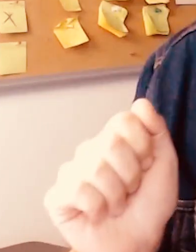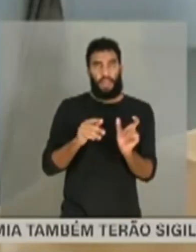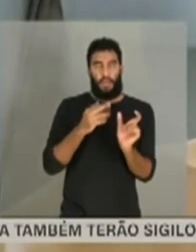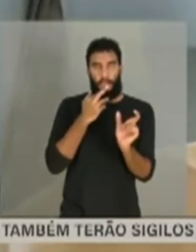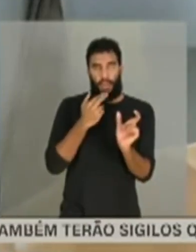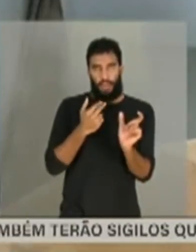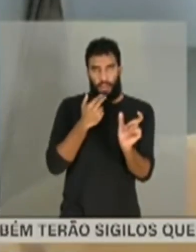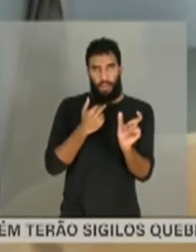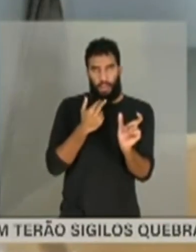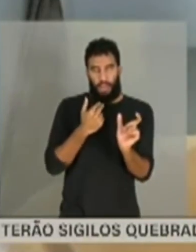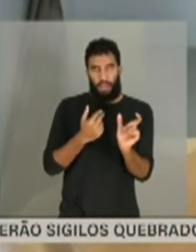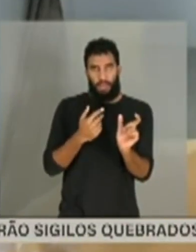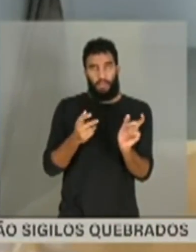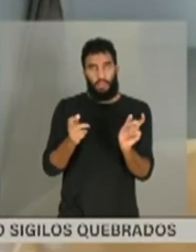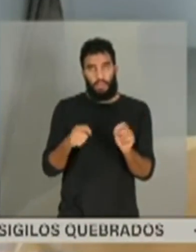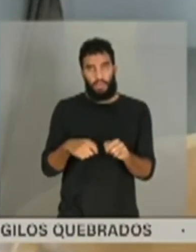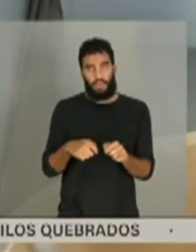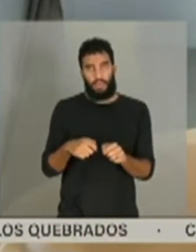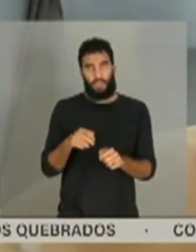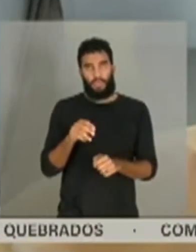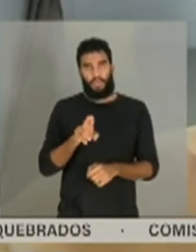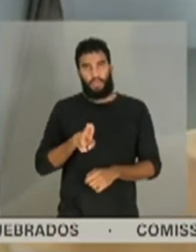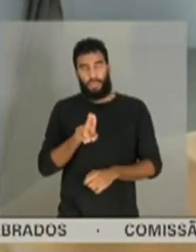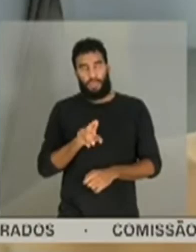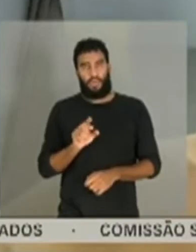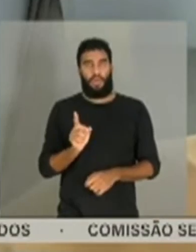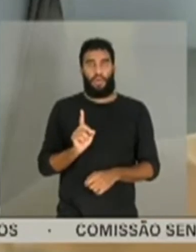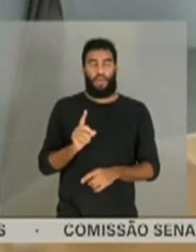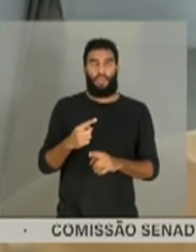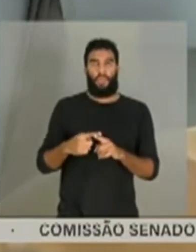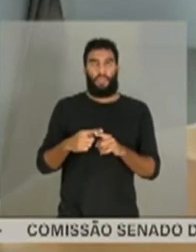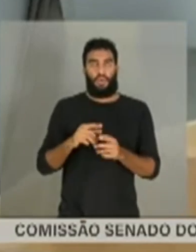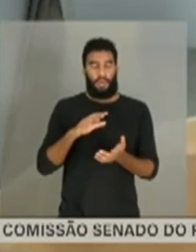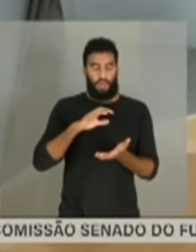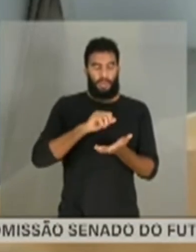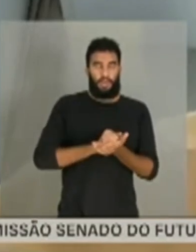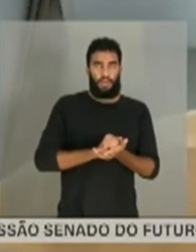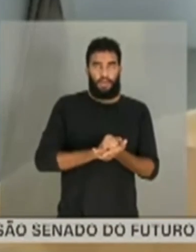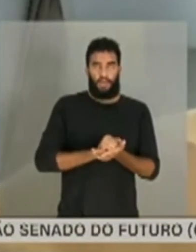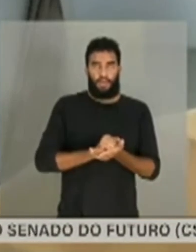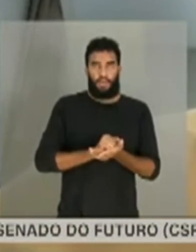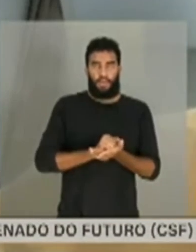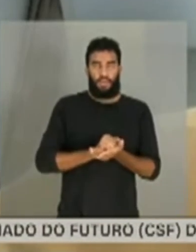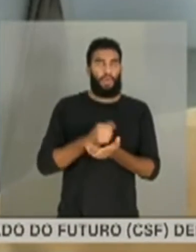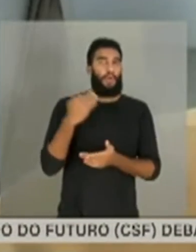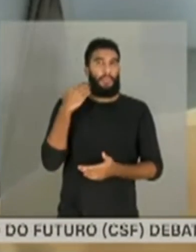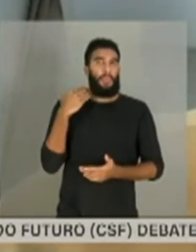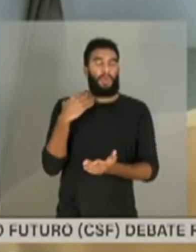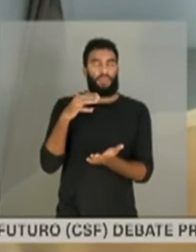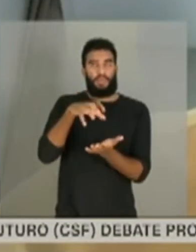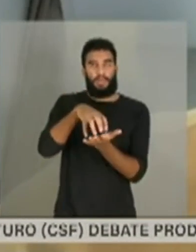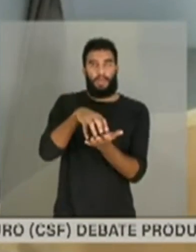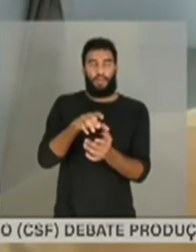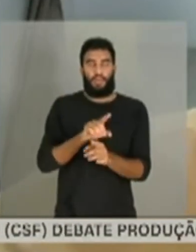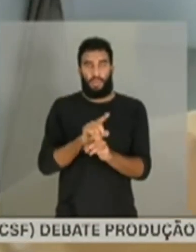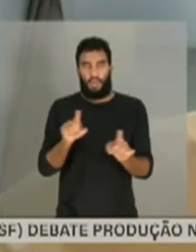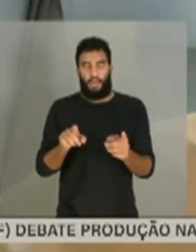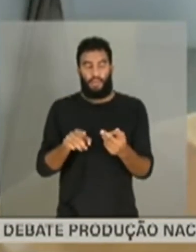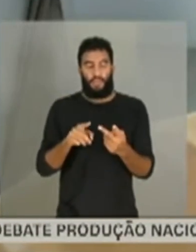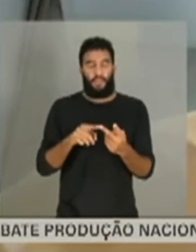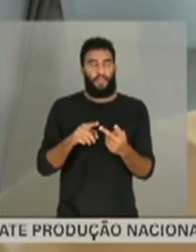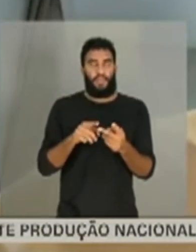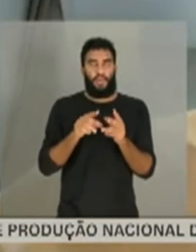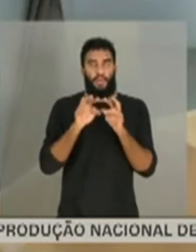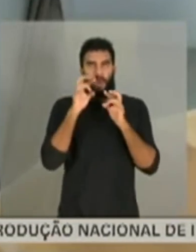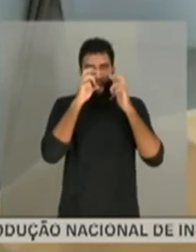Gereissati. Banco, não. Porque ele não é registrado no Banco Central, não segue a nenhum tipo de fiscalização